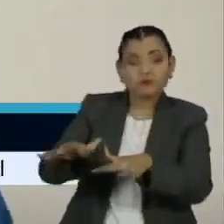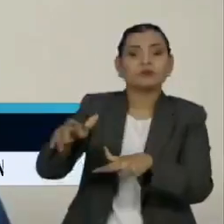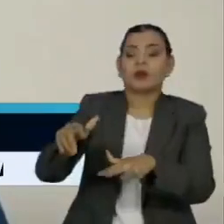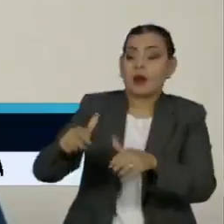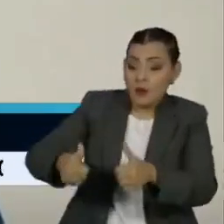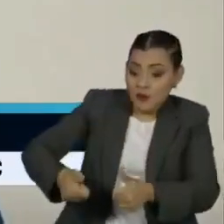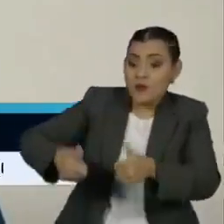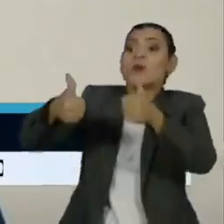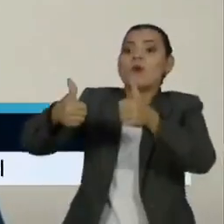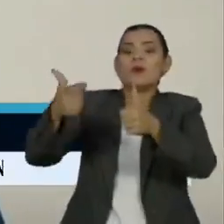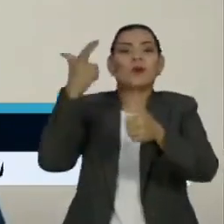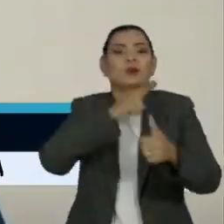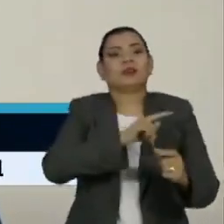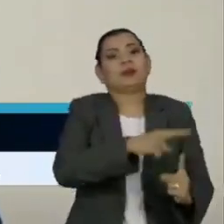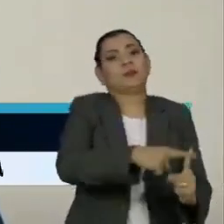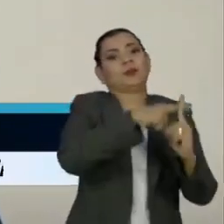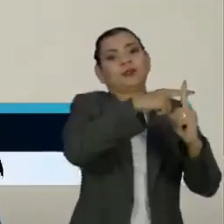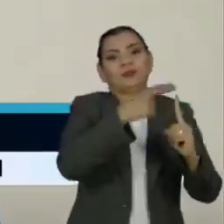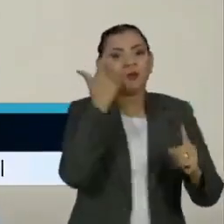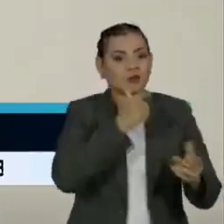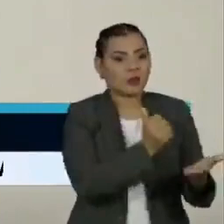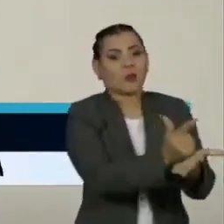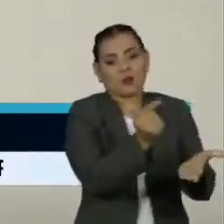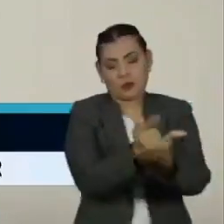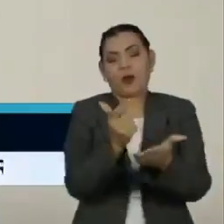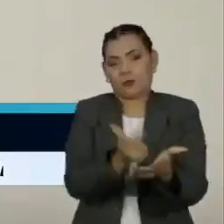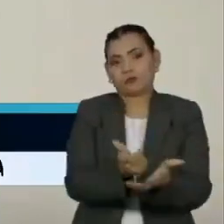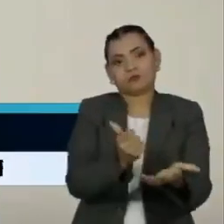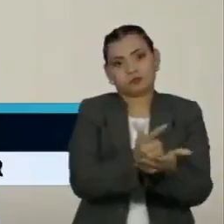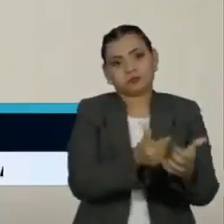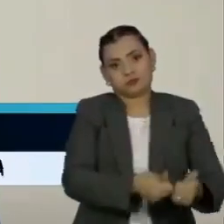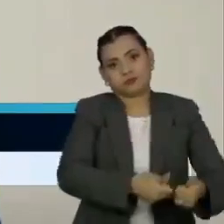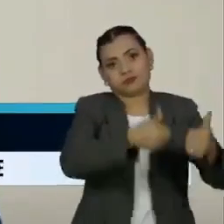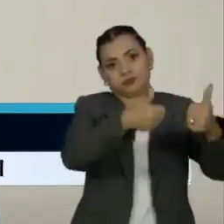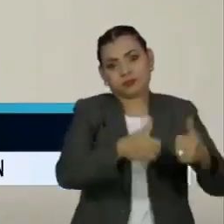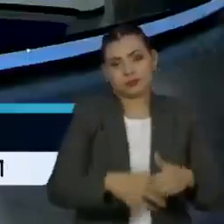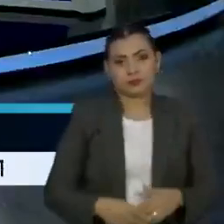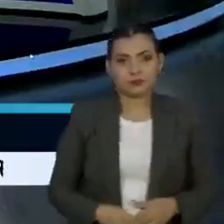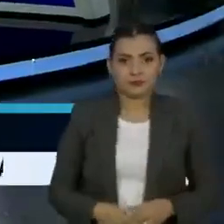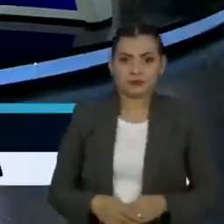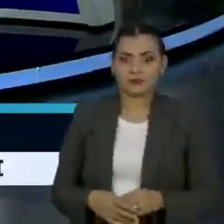cenário bem mais positivo, sim, para consumo e liquidez dessas famílias.